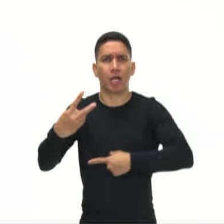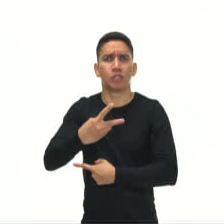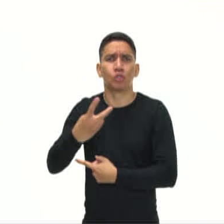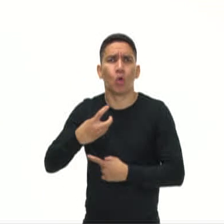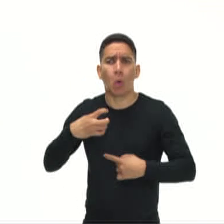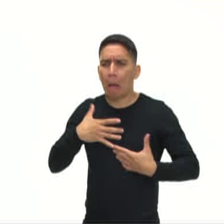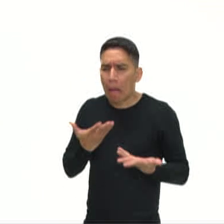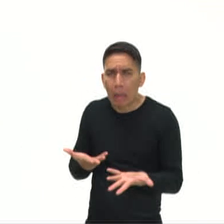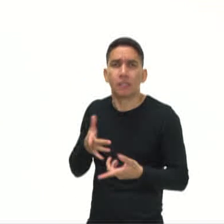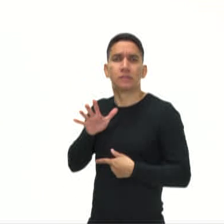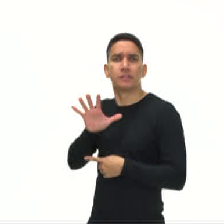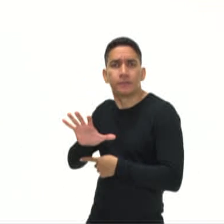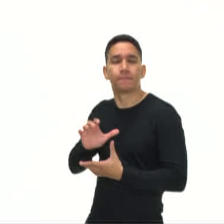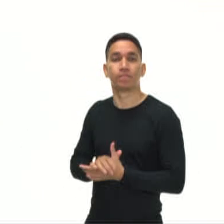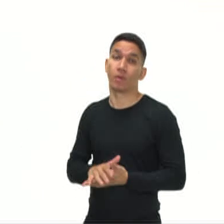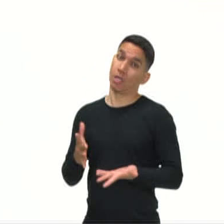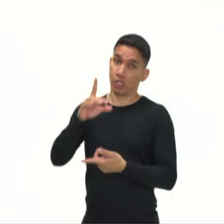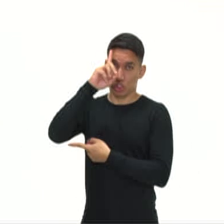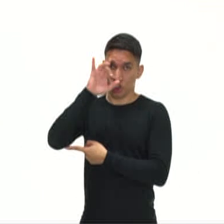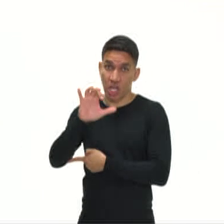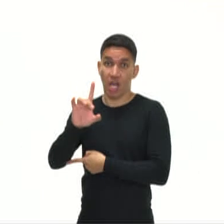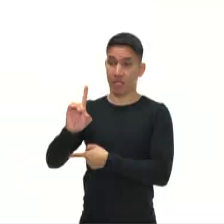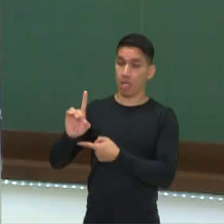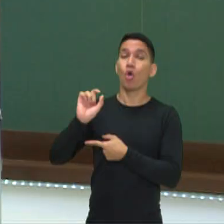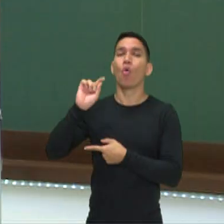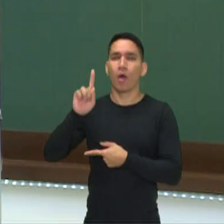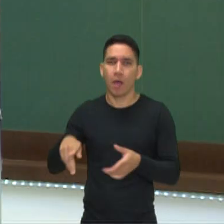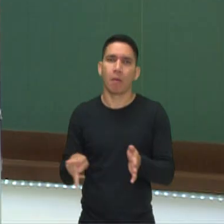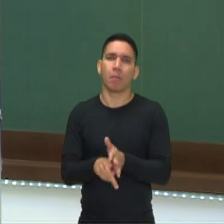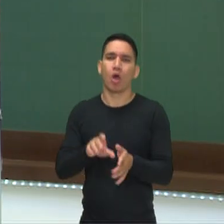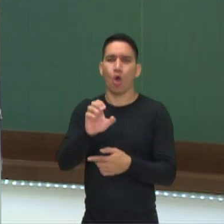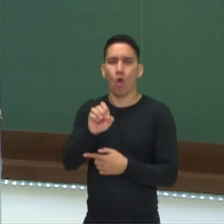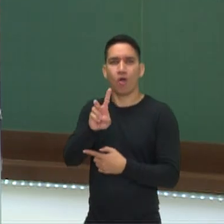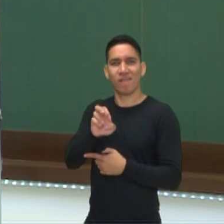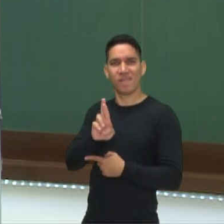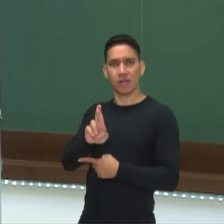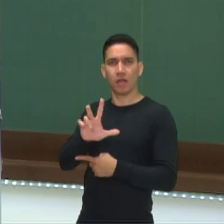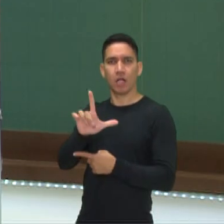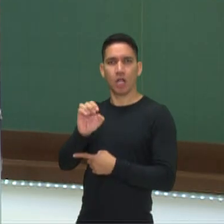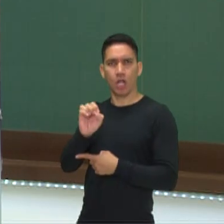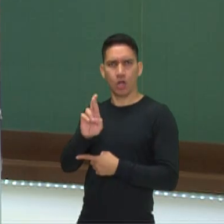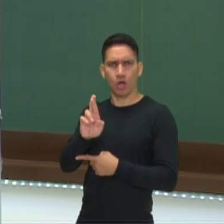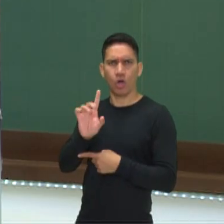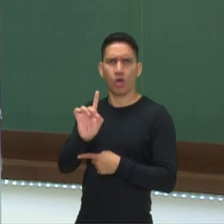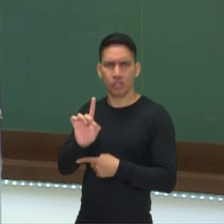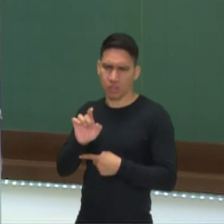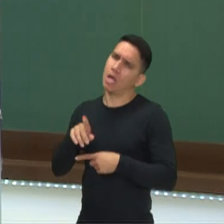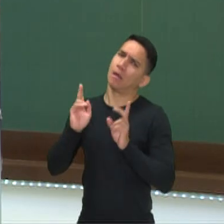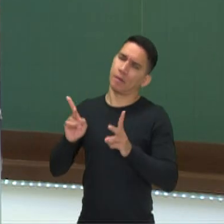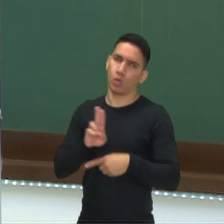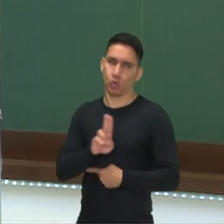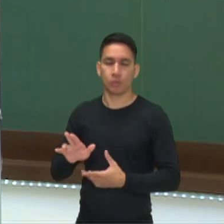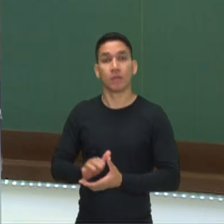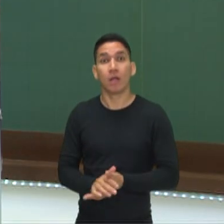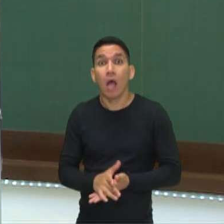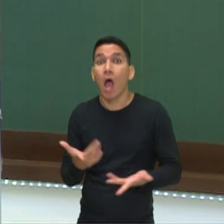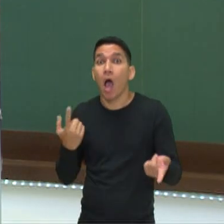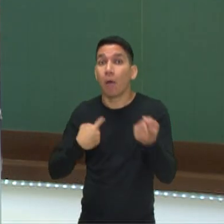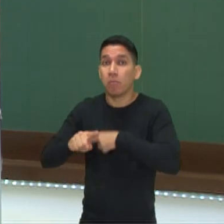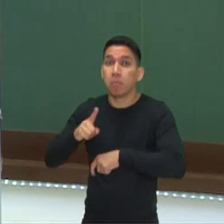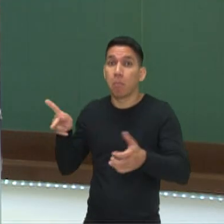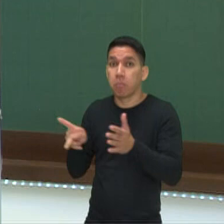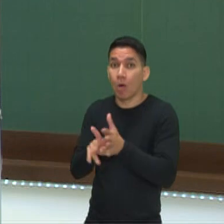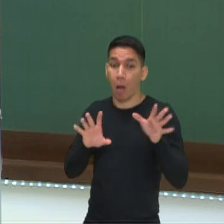operação? Bom, o dia D, também chamado de Operação Overlord, ocorreu quando tropas dos aliados entraram na Europa